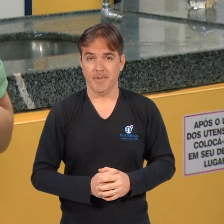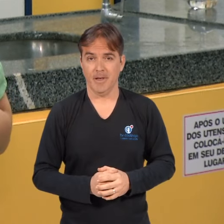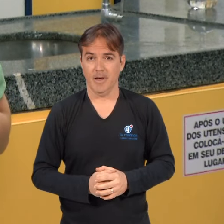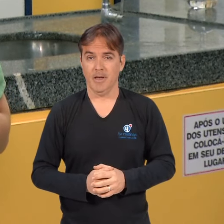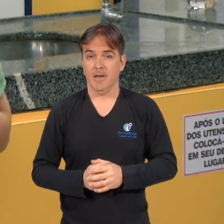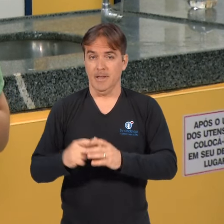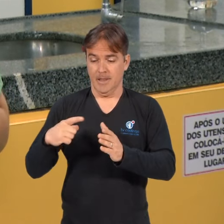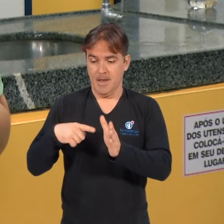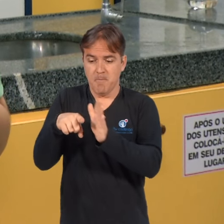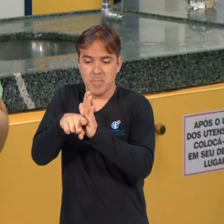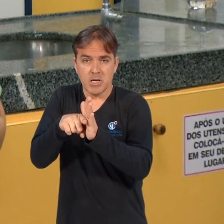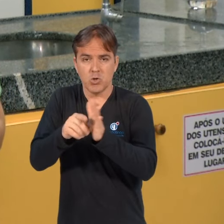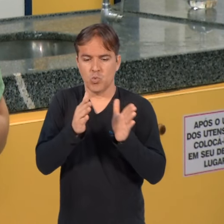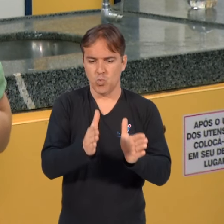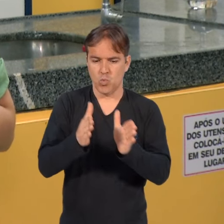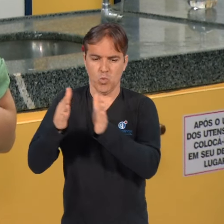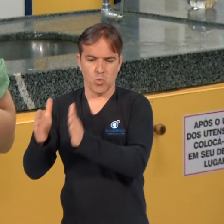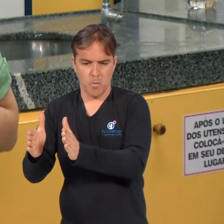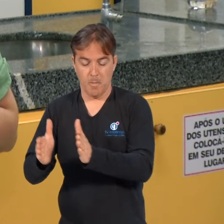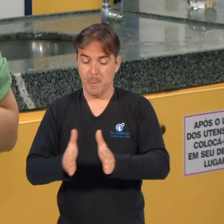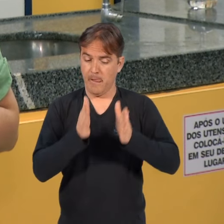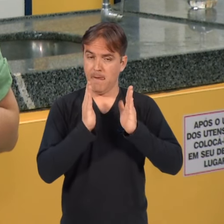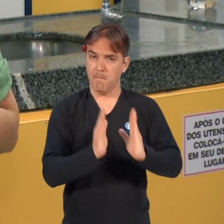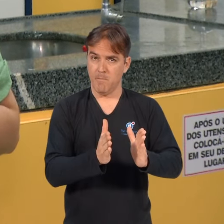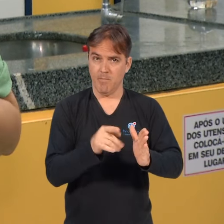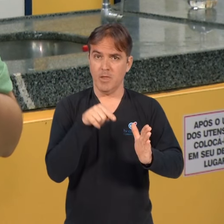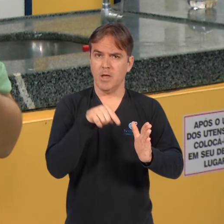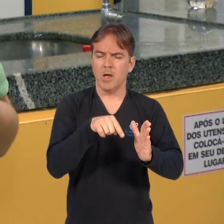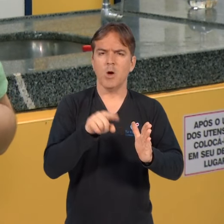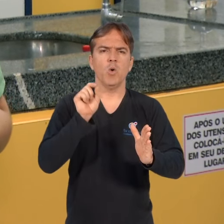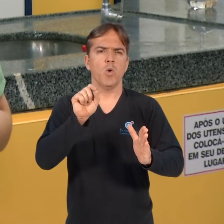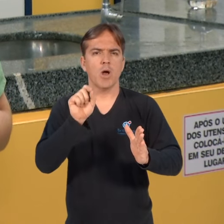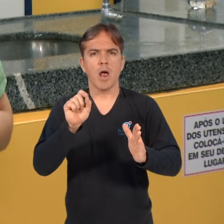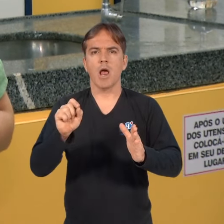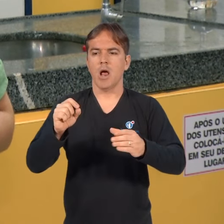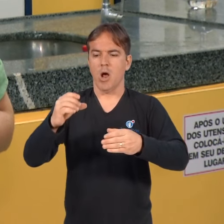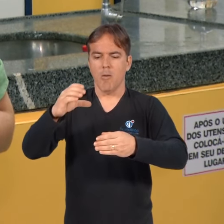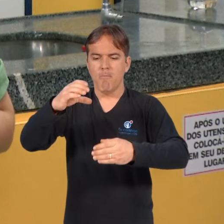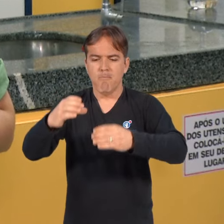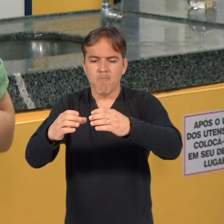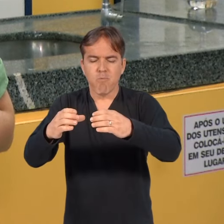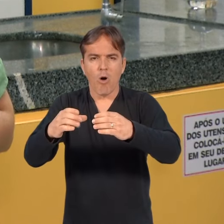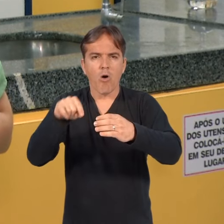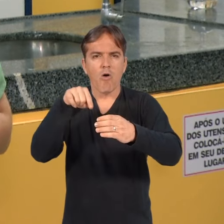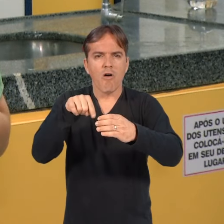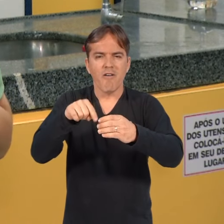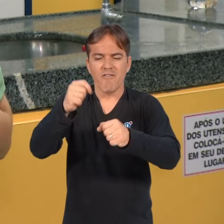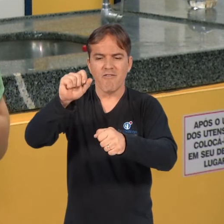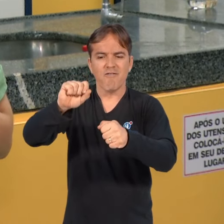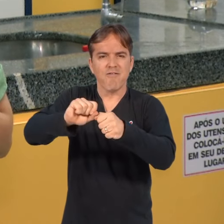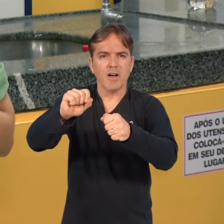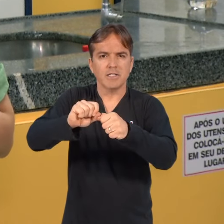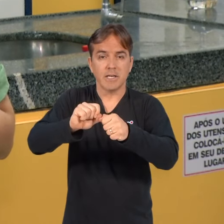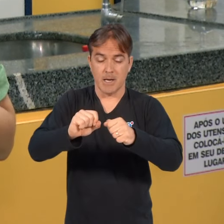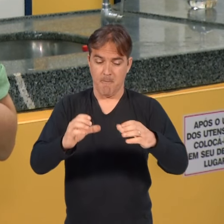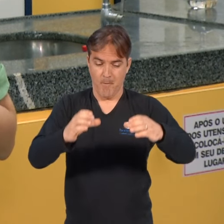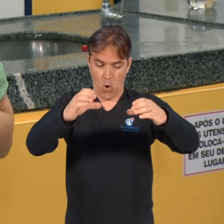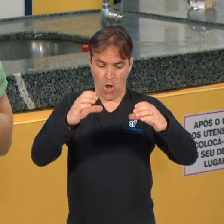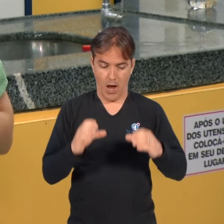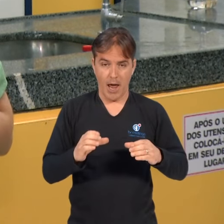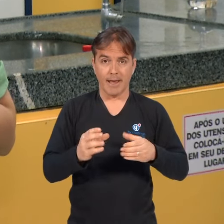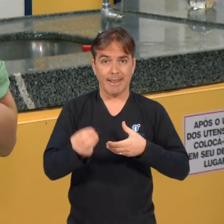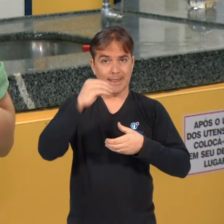desenvolvida em 2 etapas. A primeira etapa foi moldagem de corpos de prova para ser exposto em 2 ambientes distintos. Um